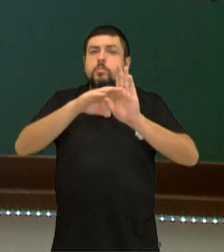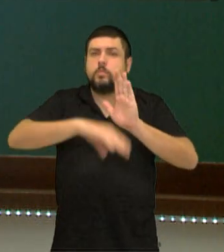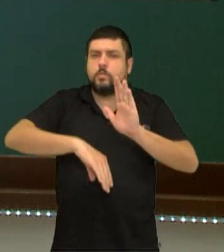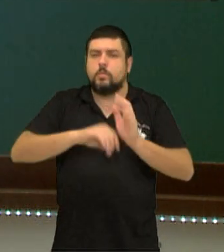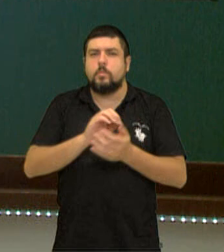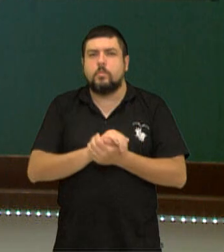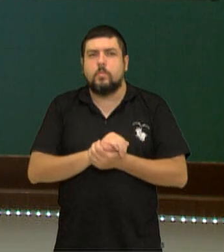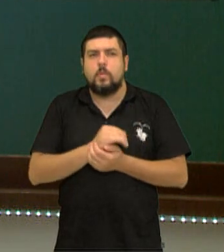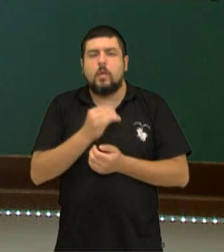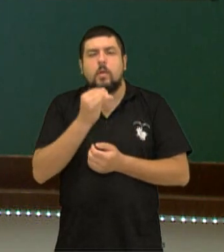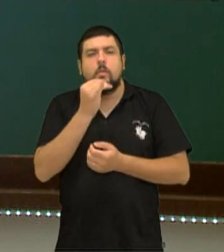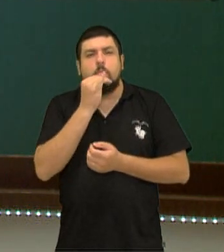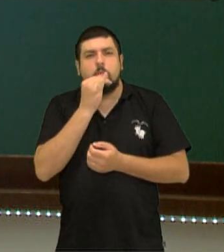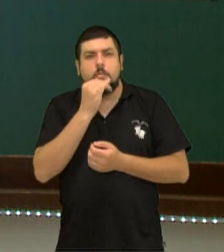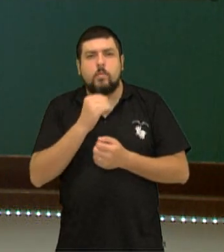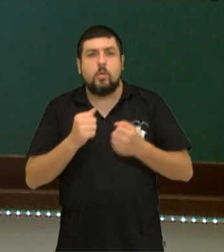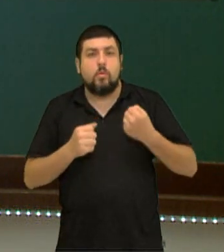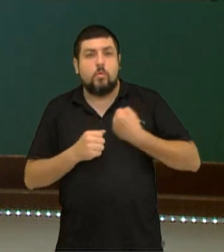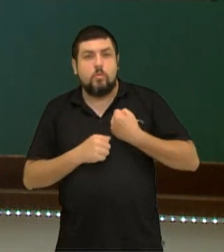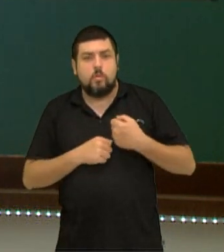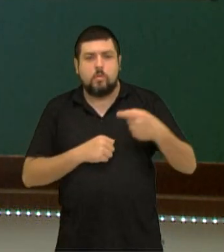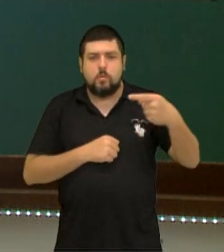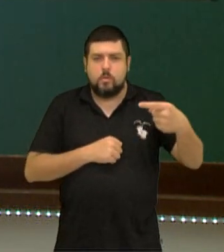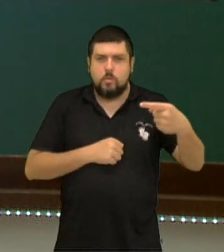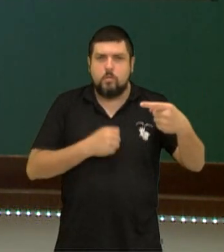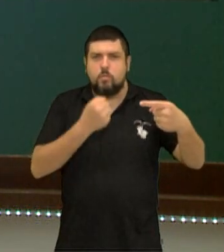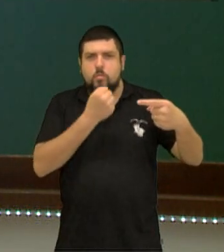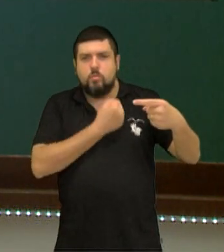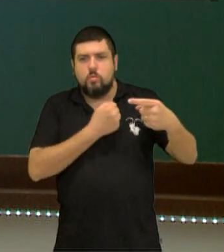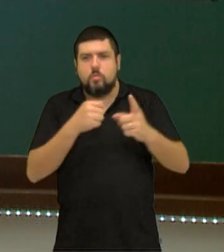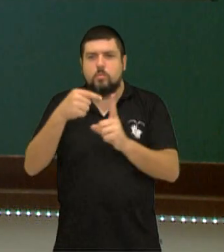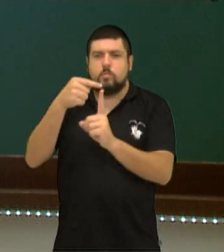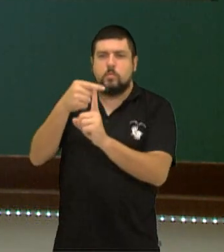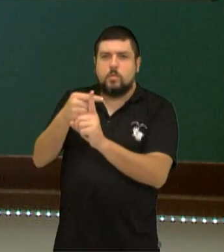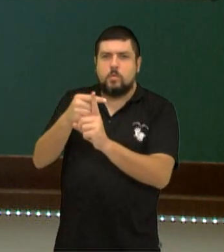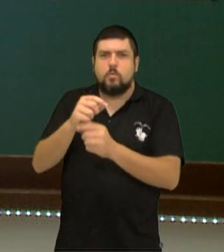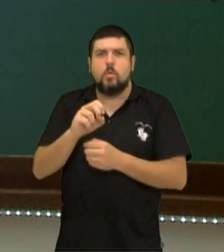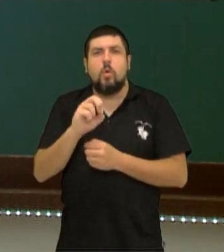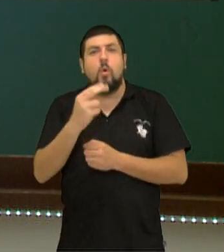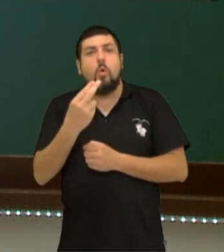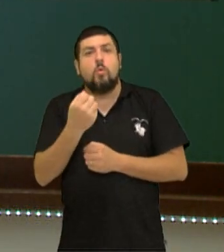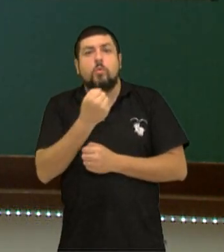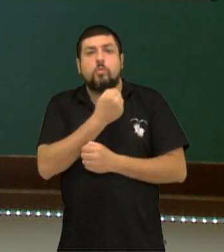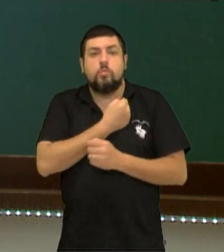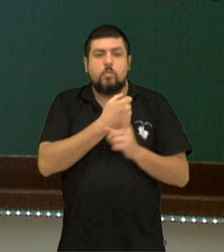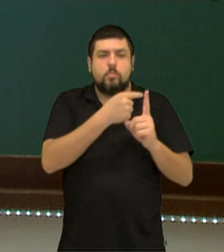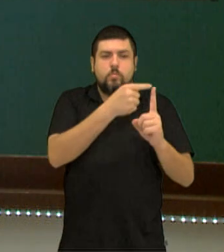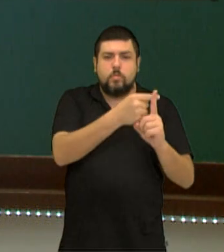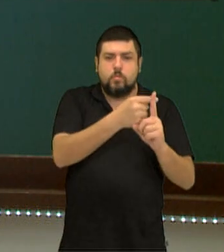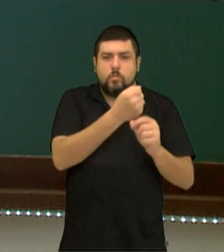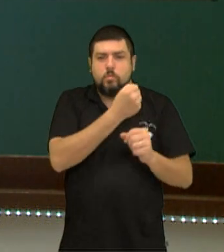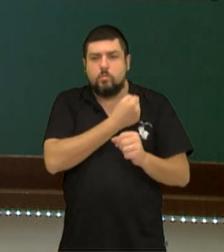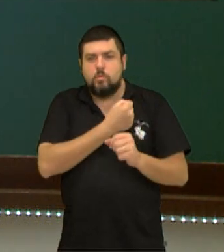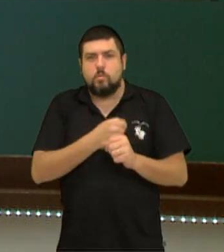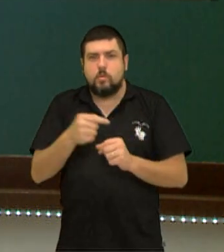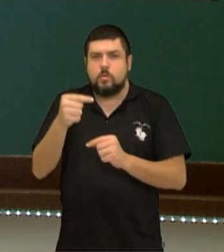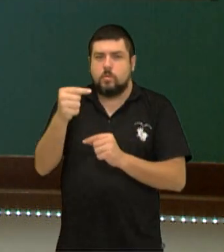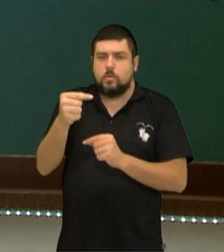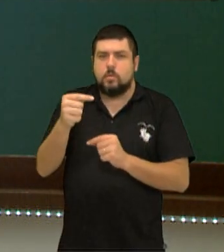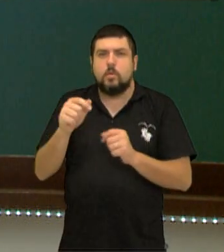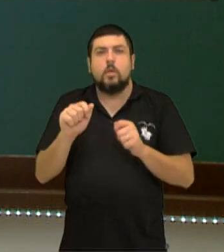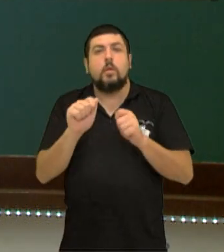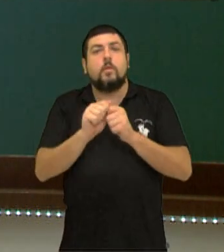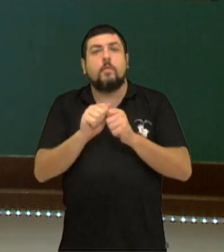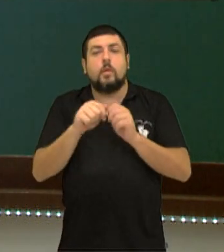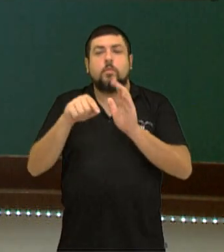eu tenho um número negativo com um número positivo, ou um número positivo com um número negativo, eu